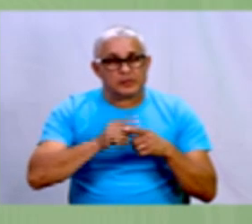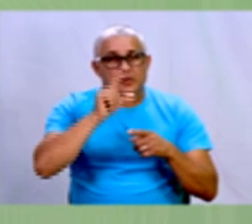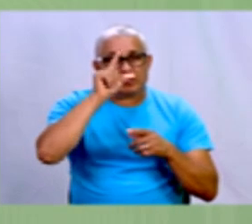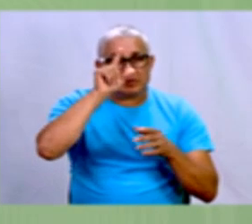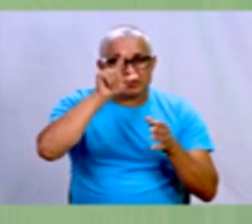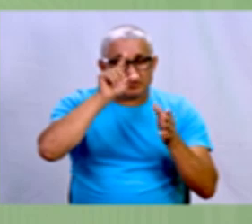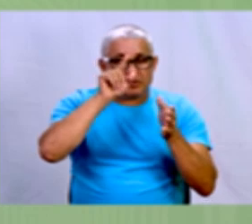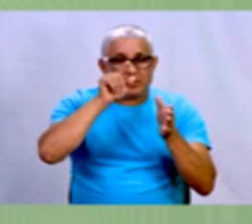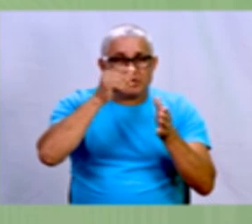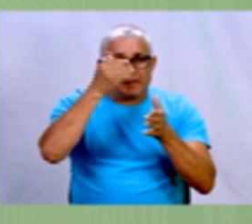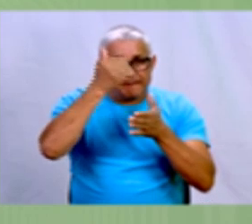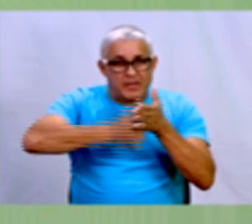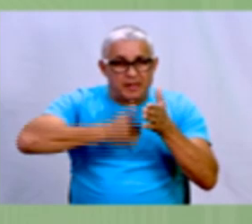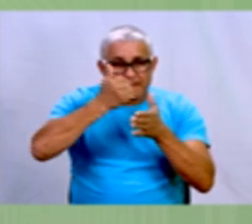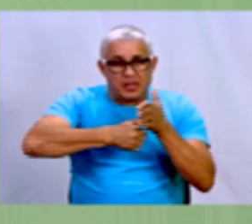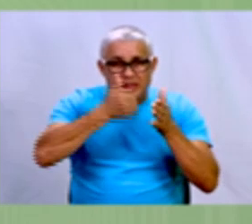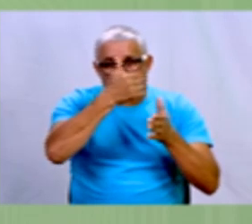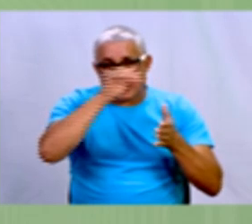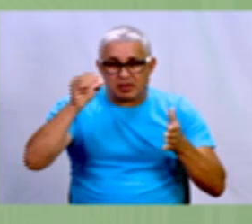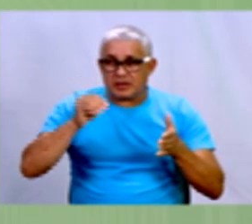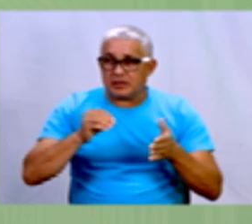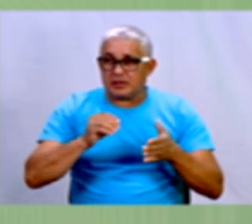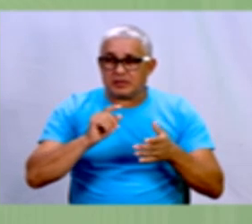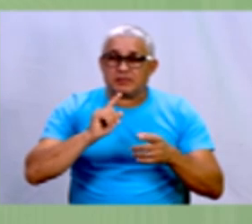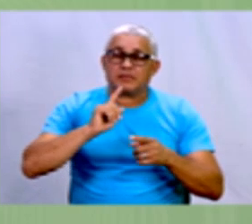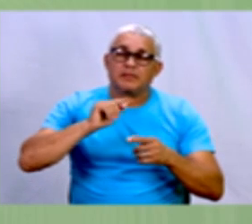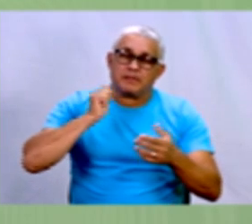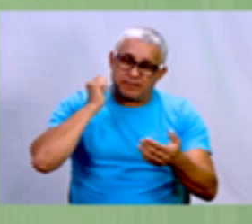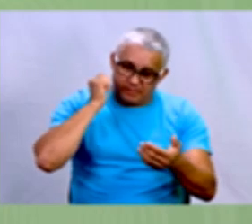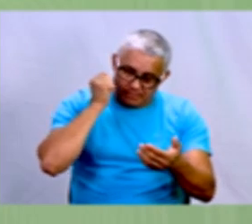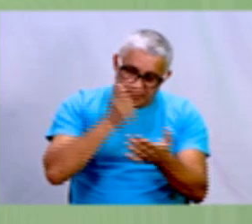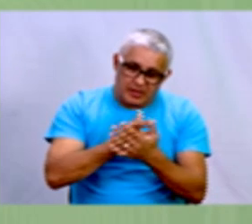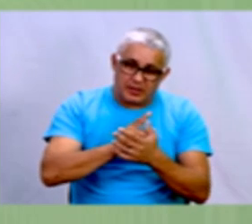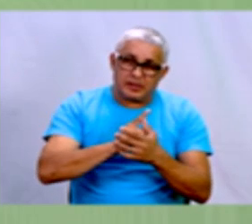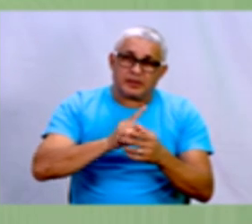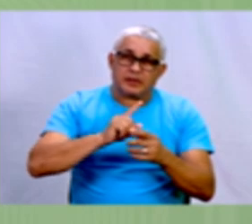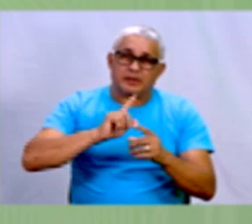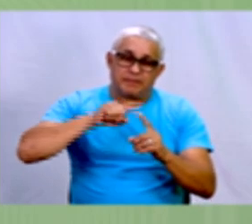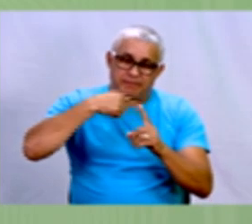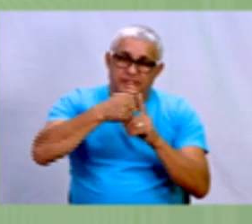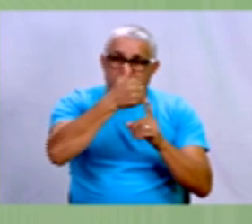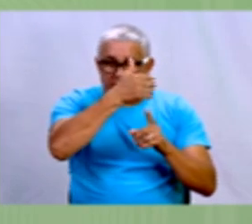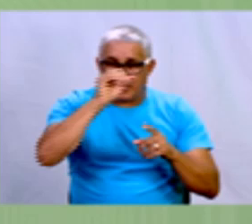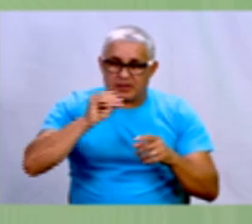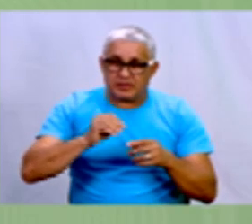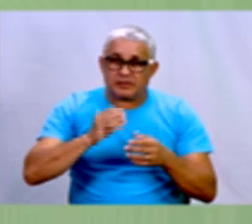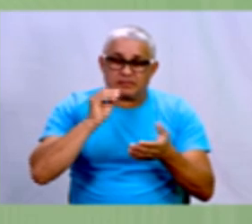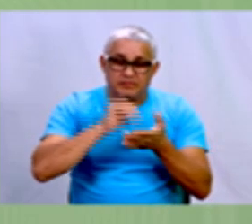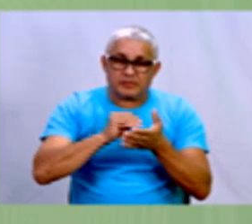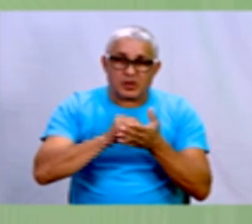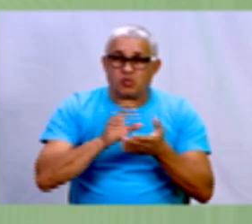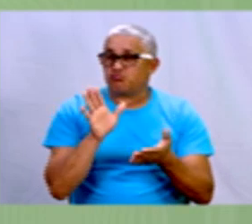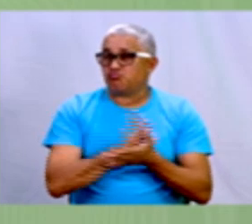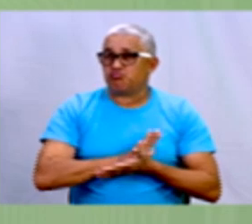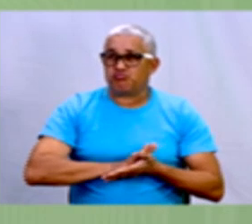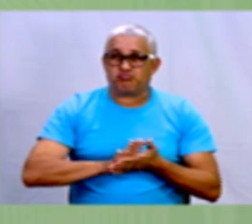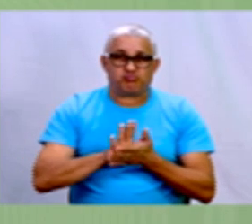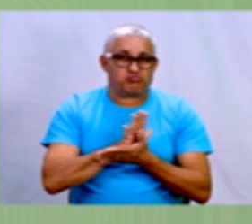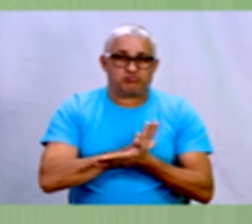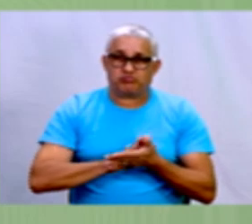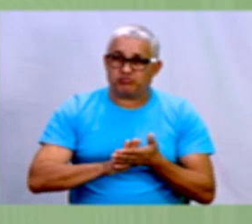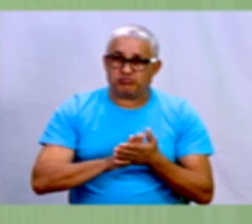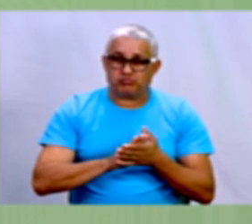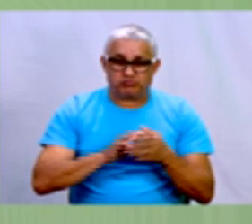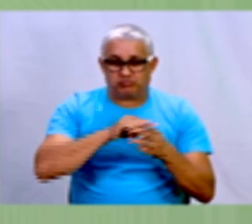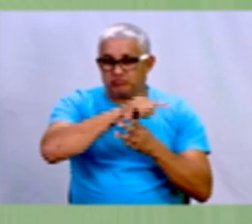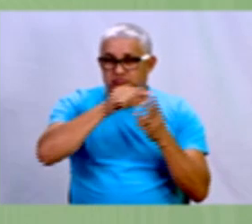de cada parcela. Aí eu paguei mais 100. Opa, eu devia 100, paguei mais 100. Quanto que falta eu pagar? Nada. Vai chegar no final do